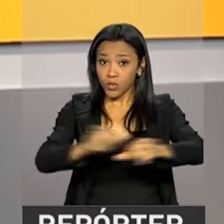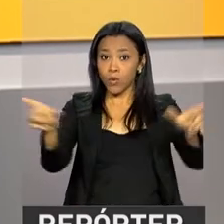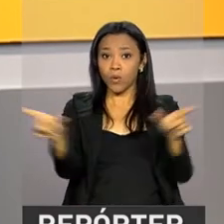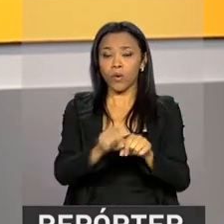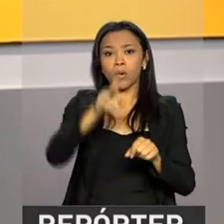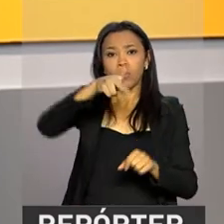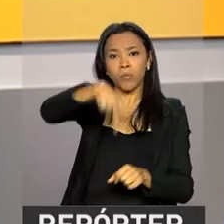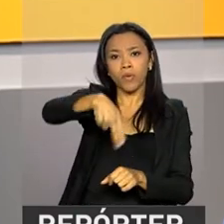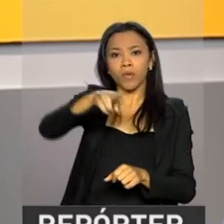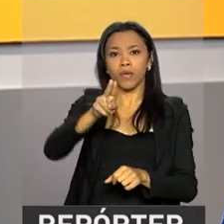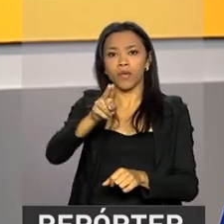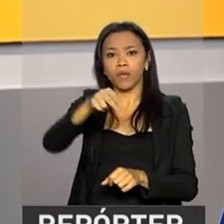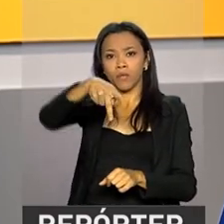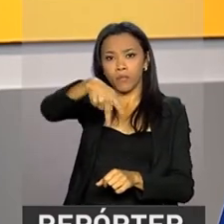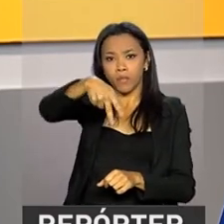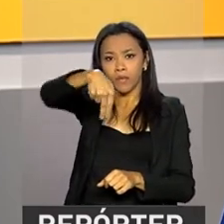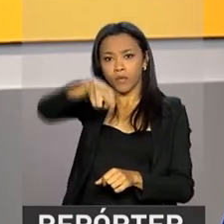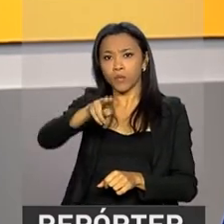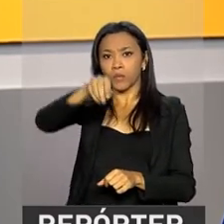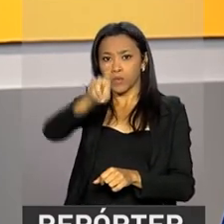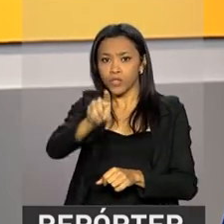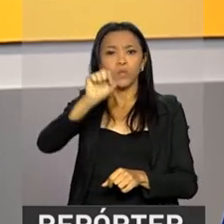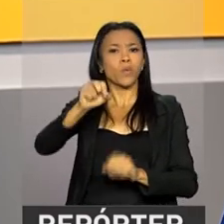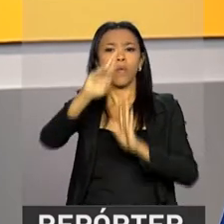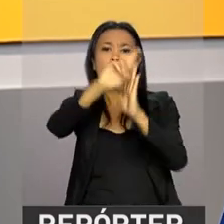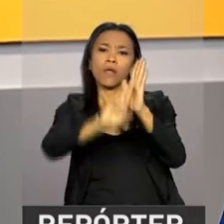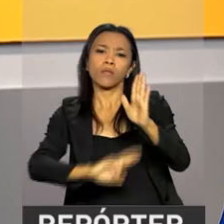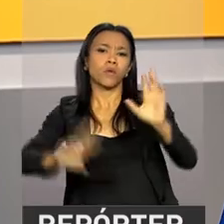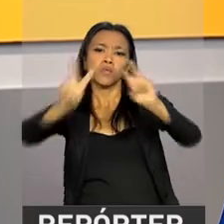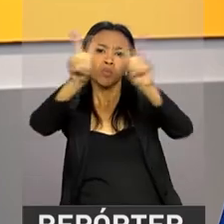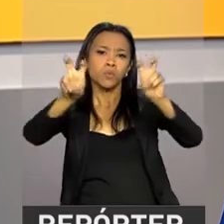para o Desenvolvimento, um relatório sobre a doença.